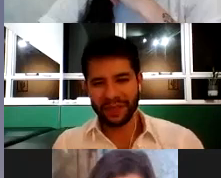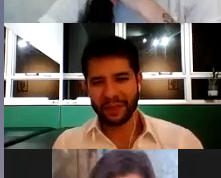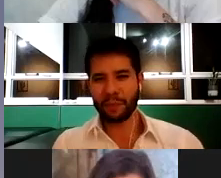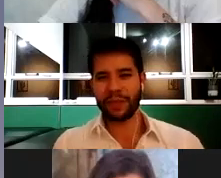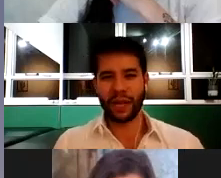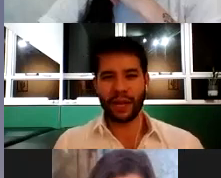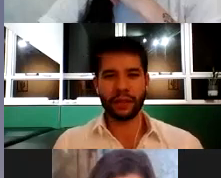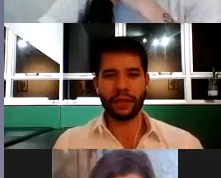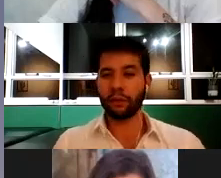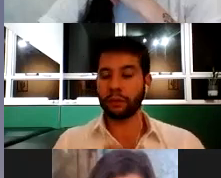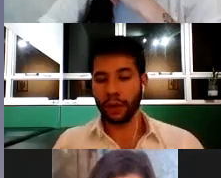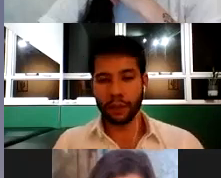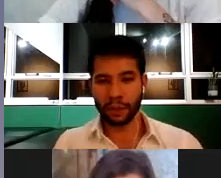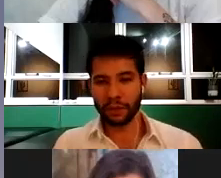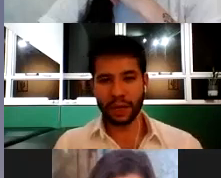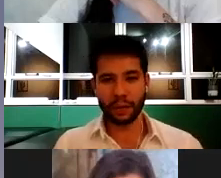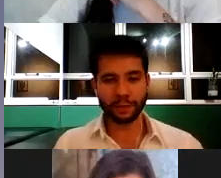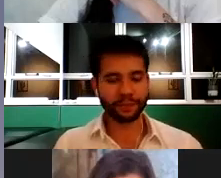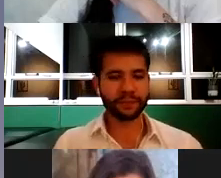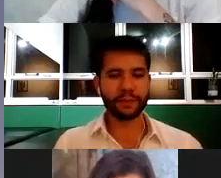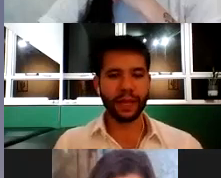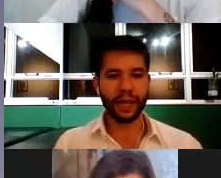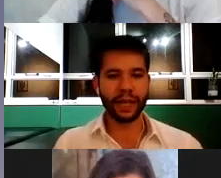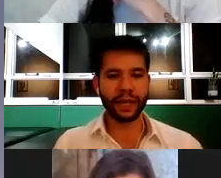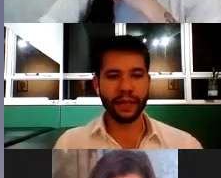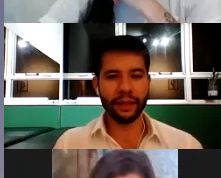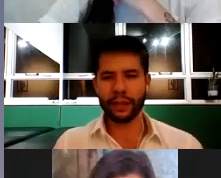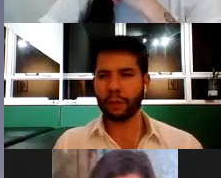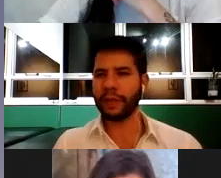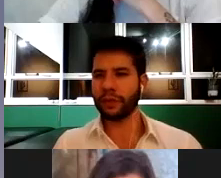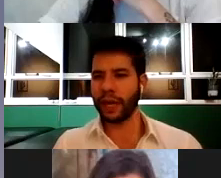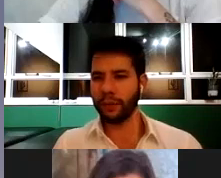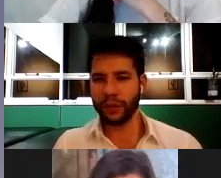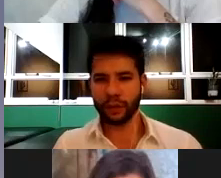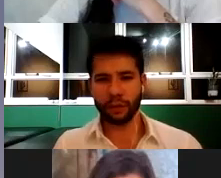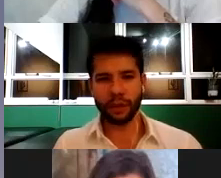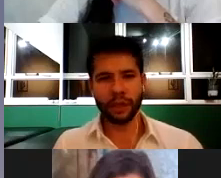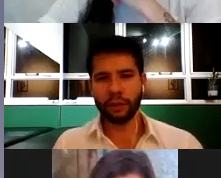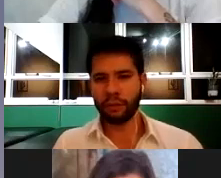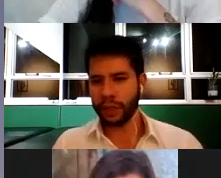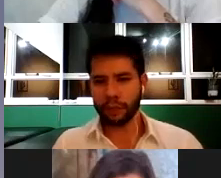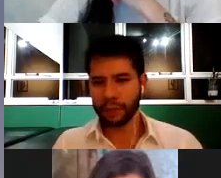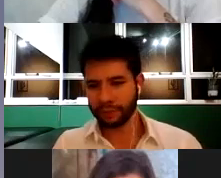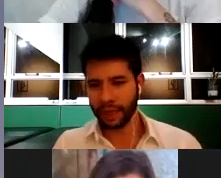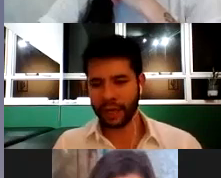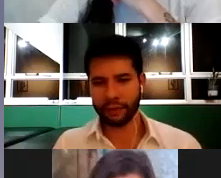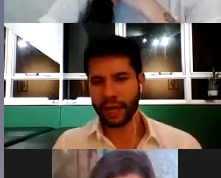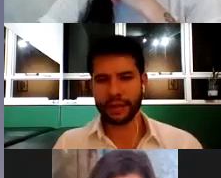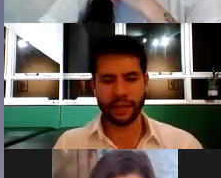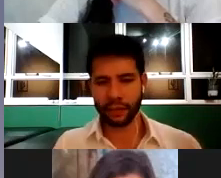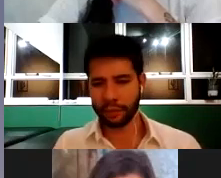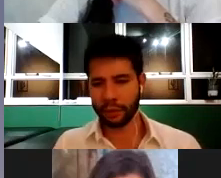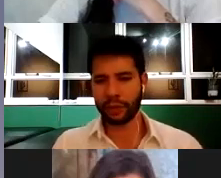foi com seu pediatra, encontrou ali um profissional que desde o momento zero enxergou o Felipe, né?